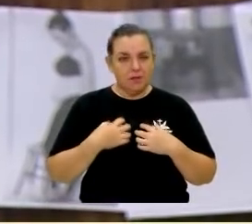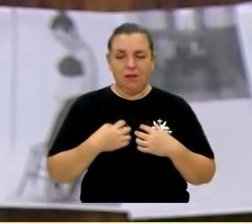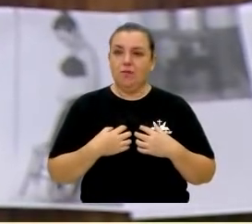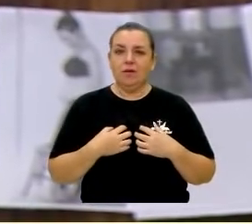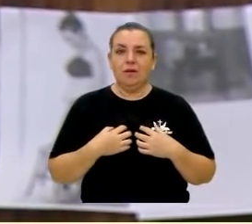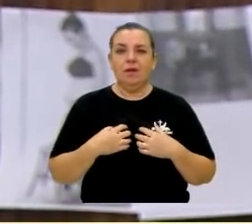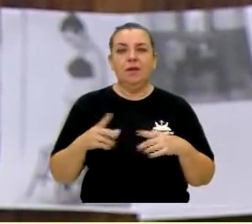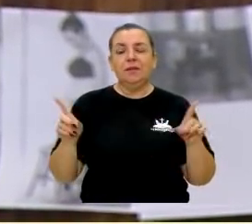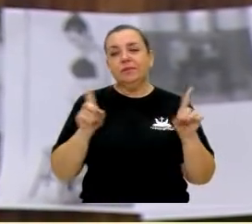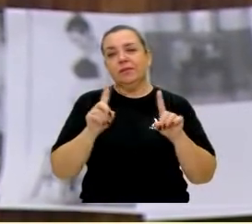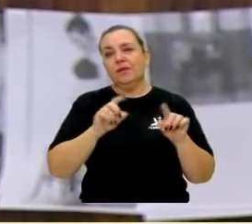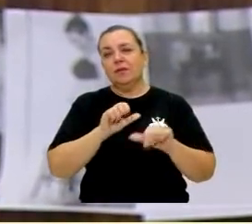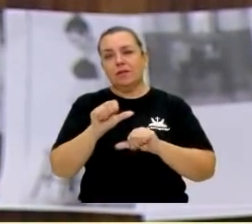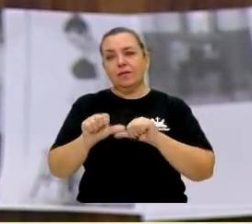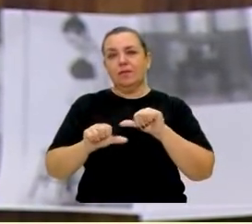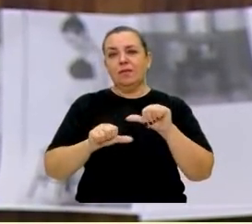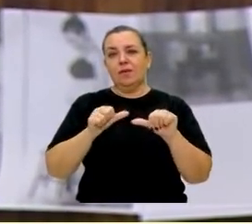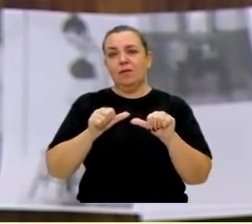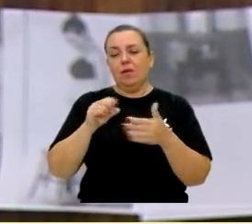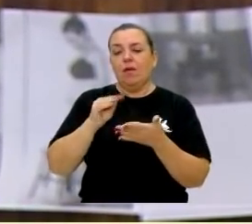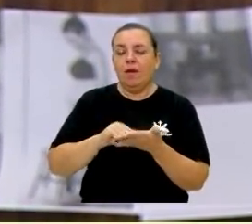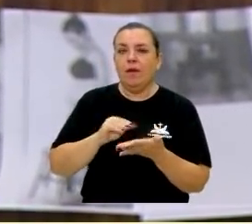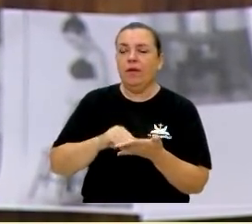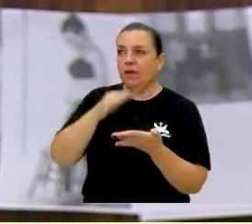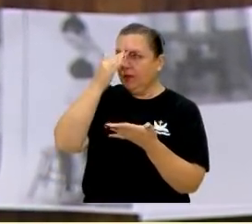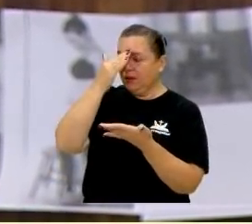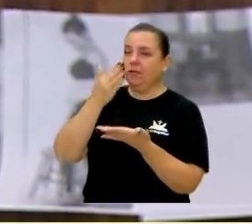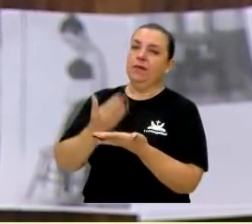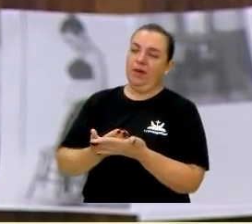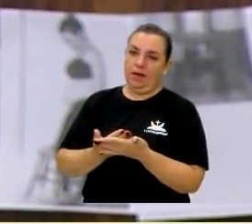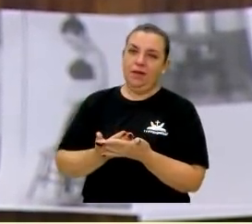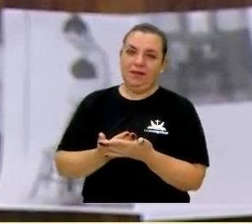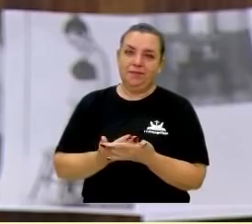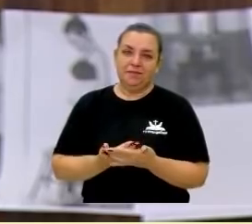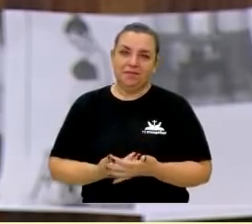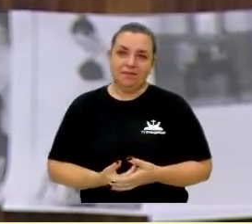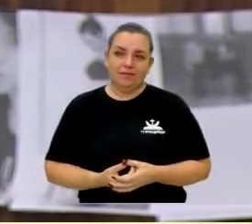não vira incredulidade.